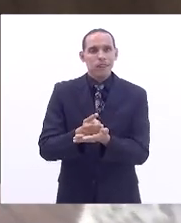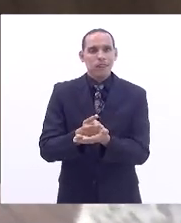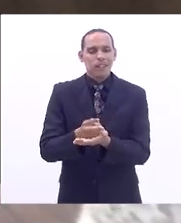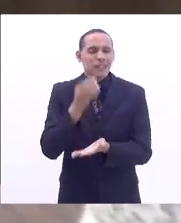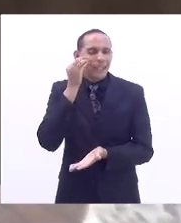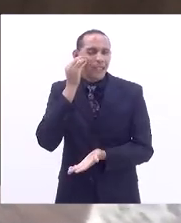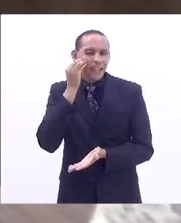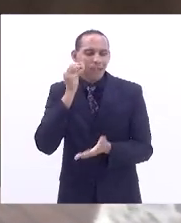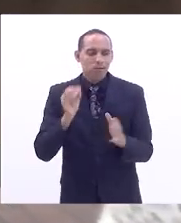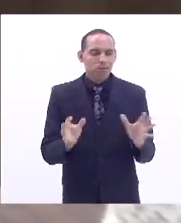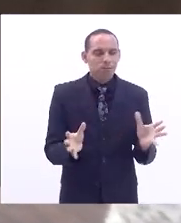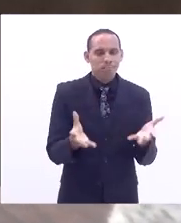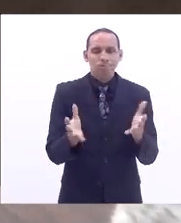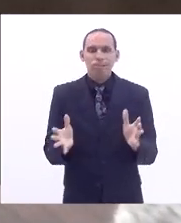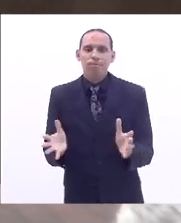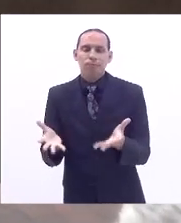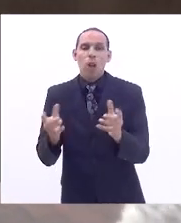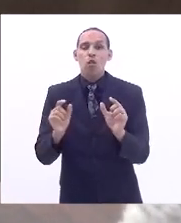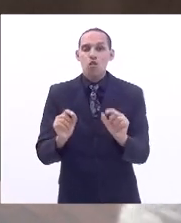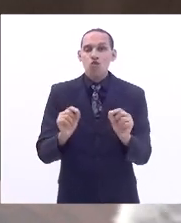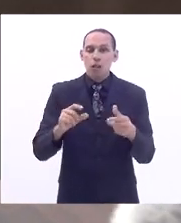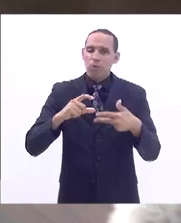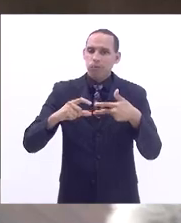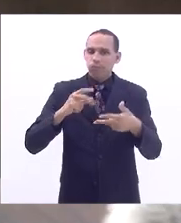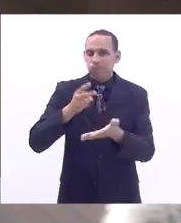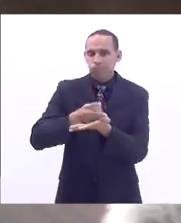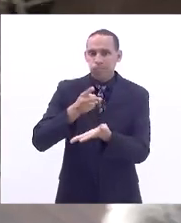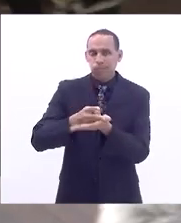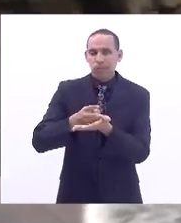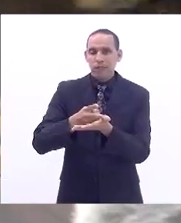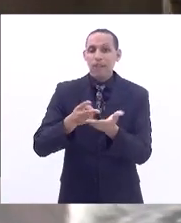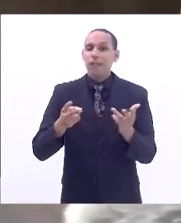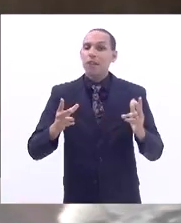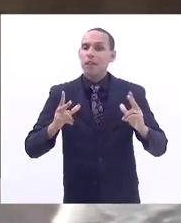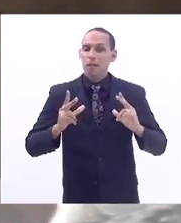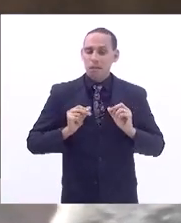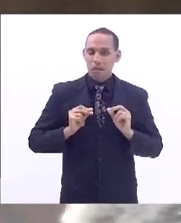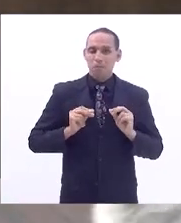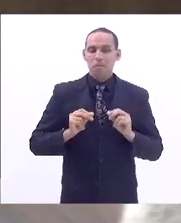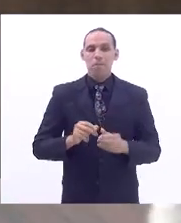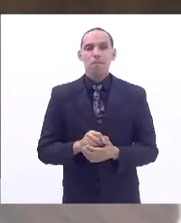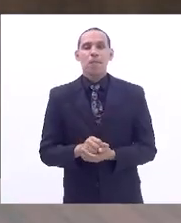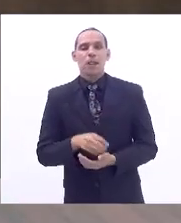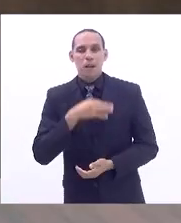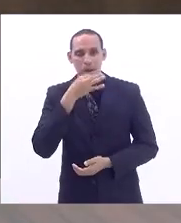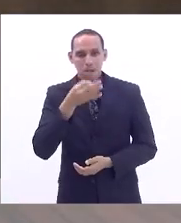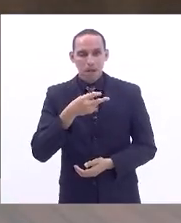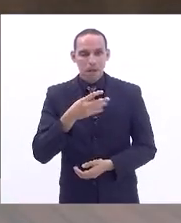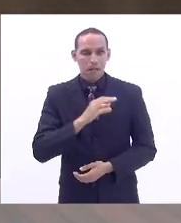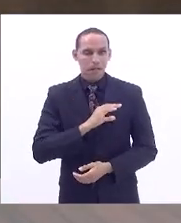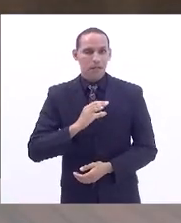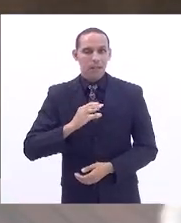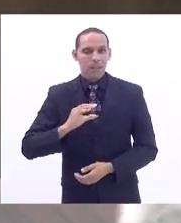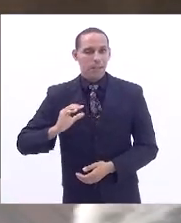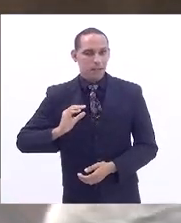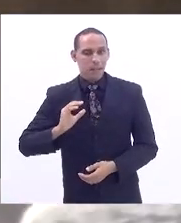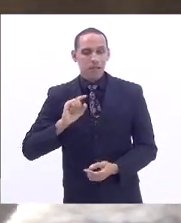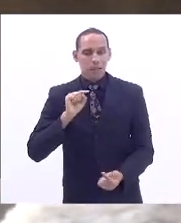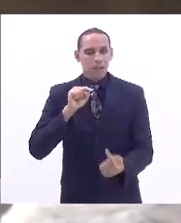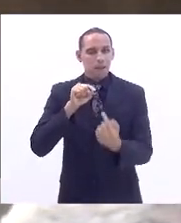impulsionar que o Executivo mantenha então no mérito parece o parecer desta comissão é